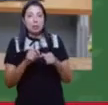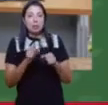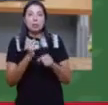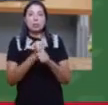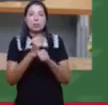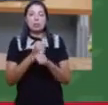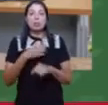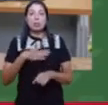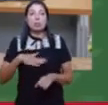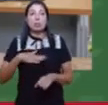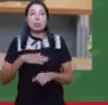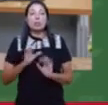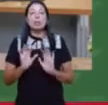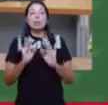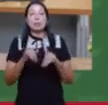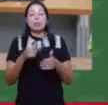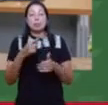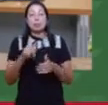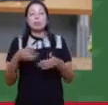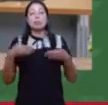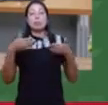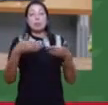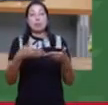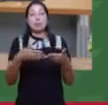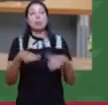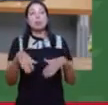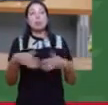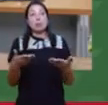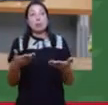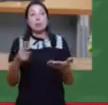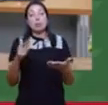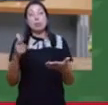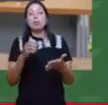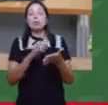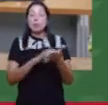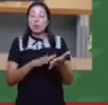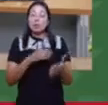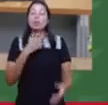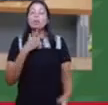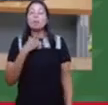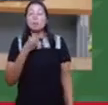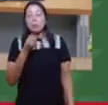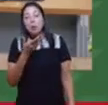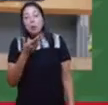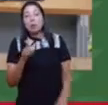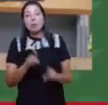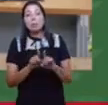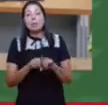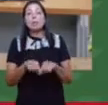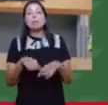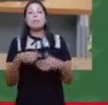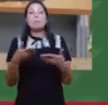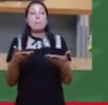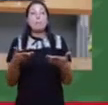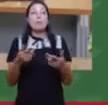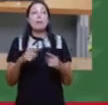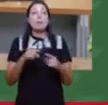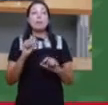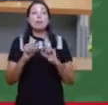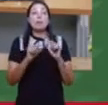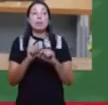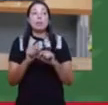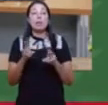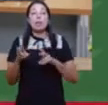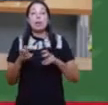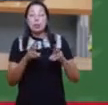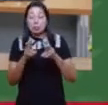construído. Gostaria que finalizasse a sua participação, então, você vai para outra atividade, desejamos êxito nas próximas atividades, mas que sobre